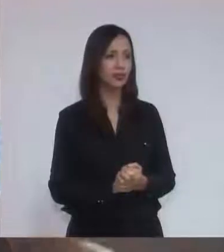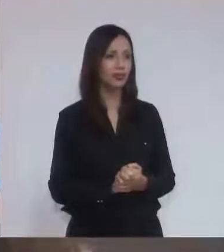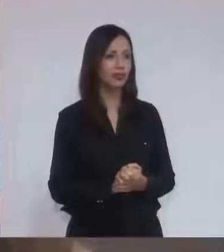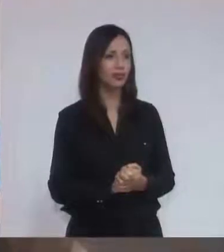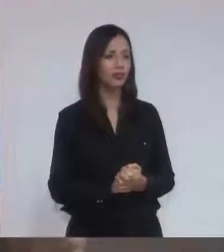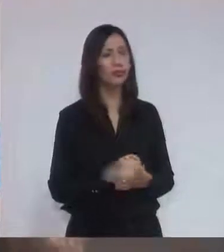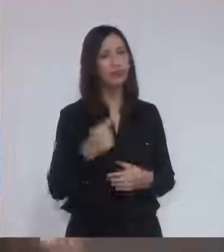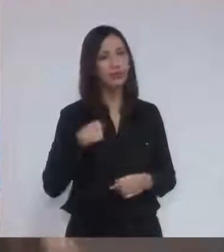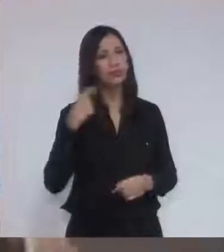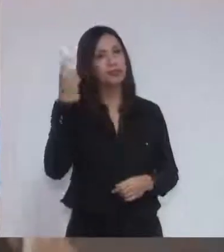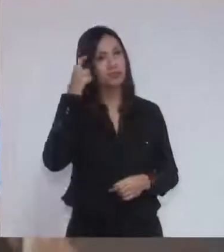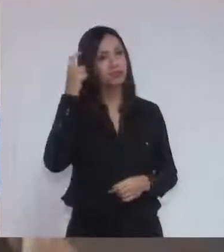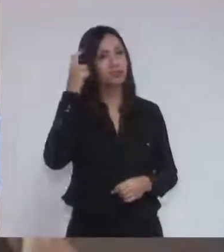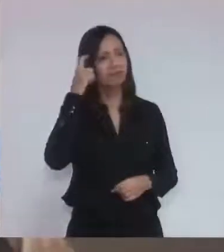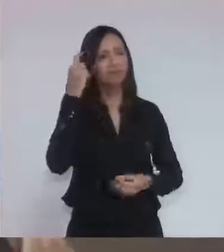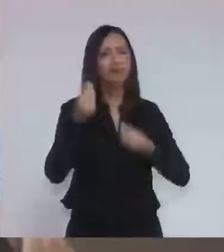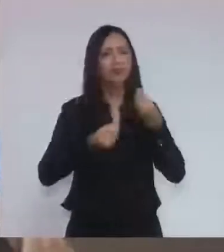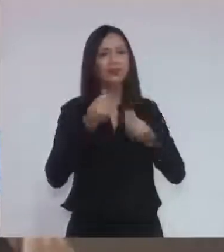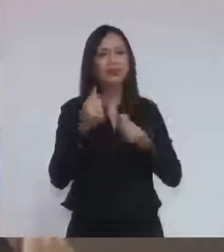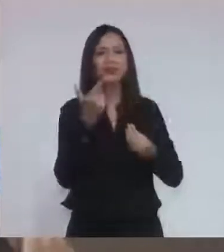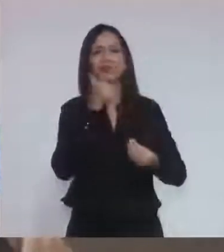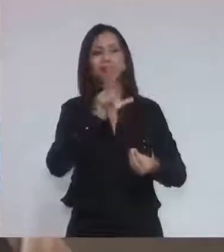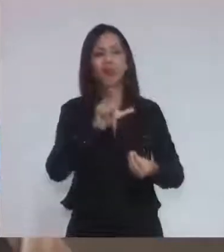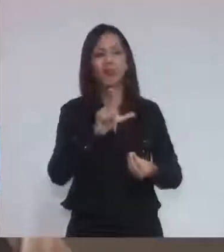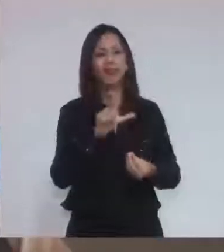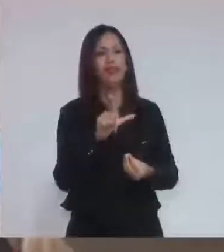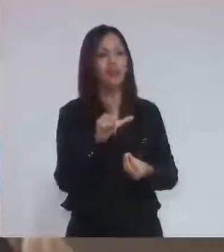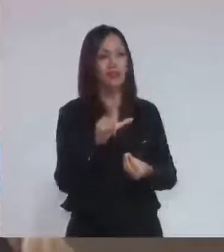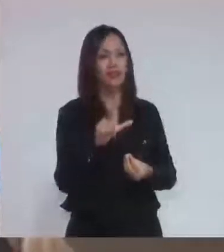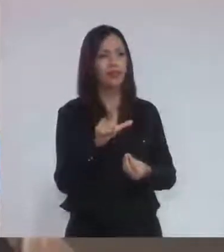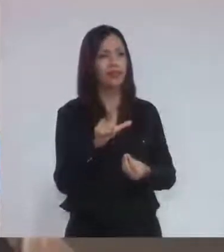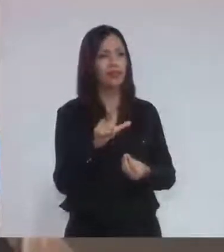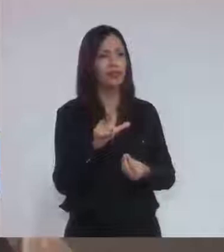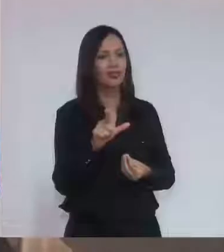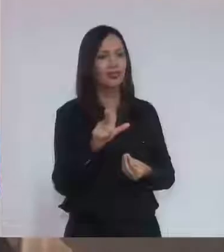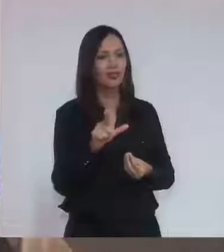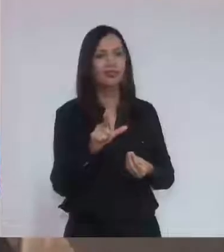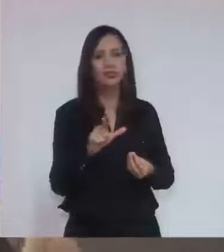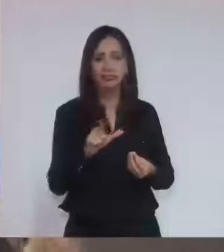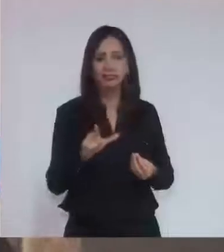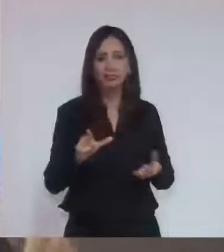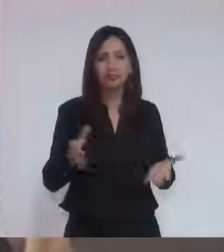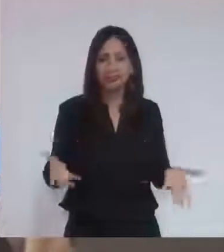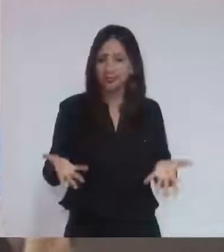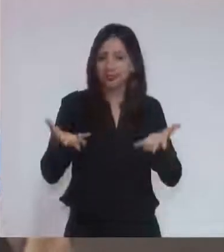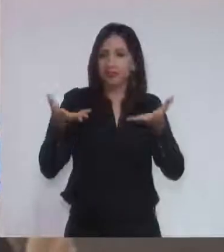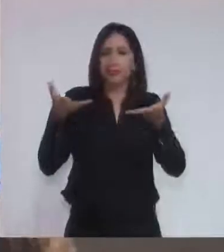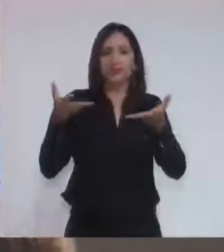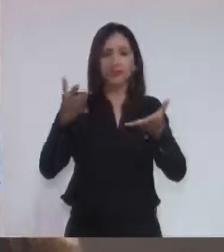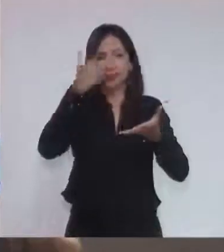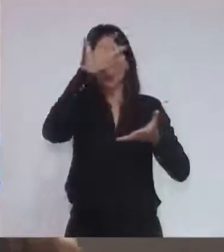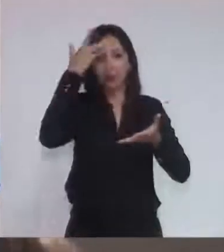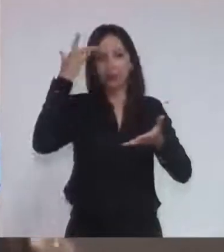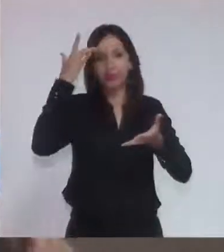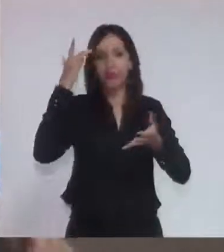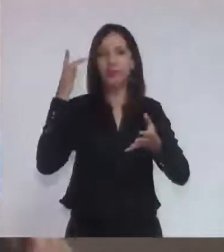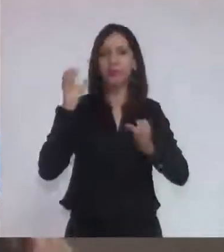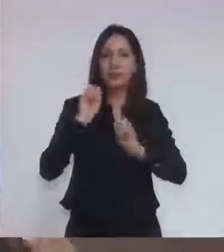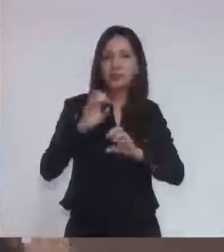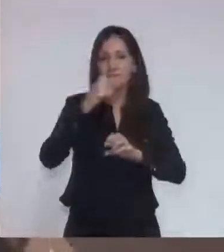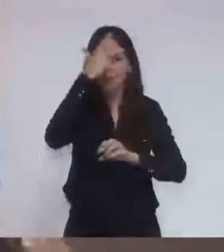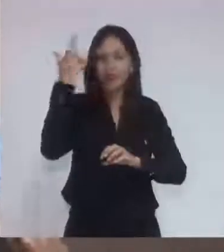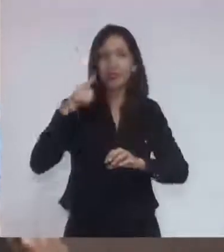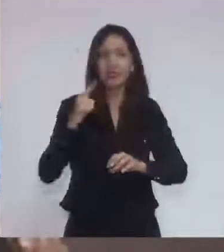Eu fico pensando, não é? Como é que a gente vai conquistar ou como é que a gente vai liderar alguém se a gente não dá o exemplo novamente? Então, essa casa